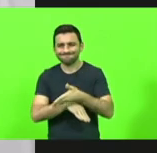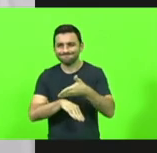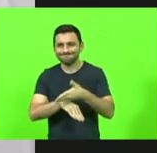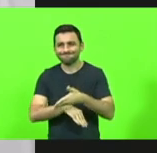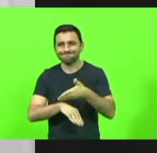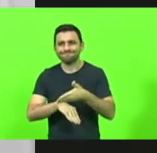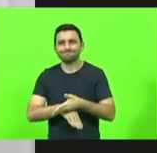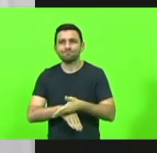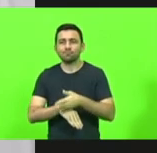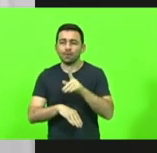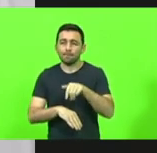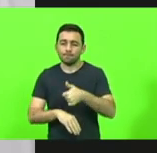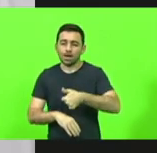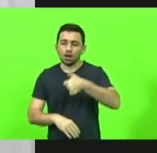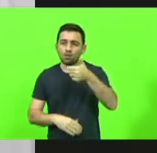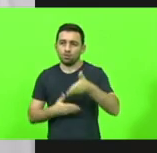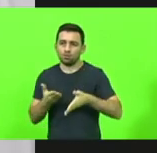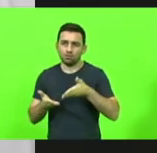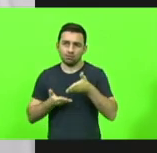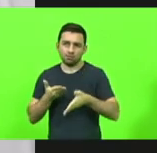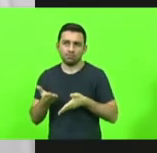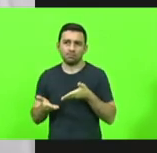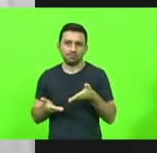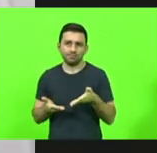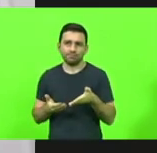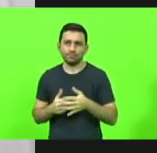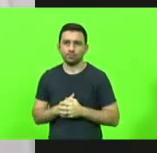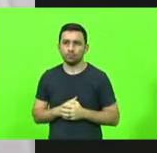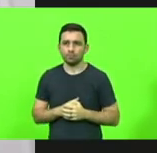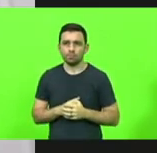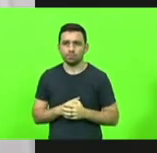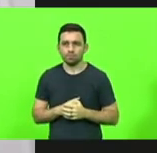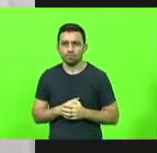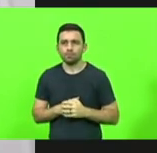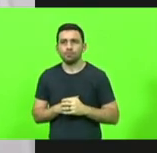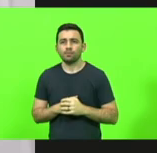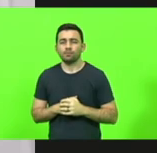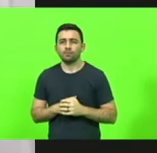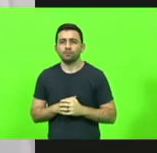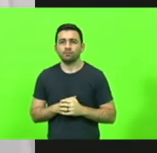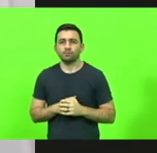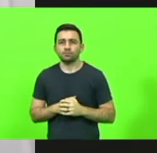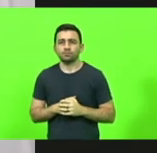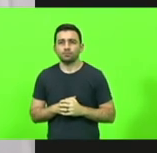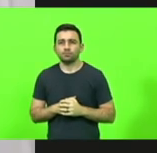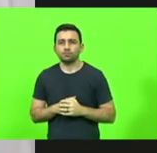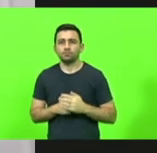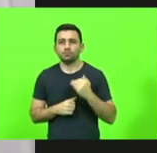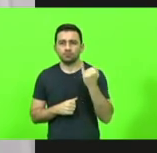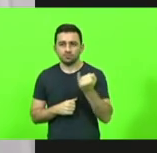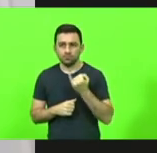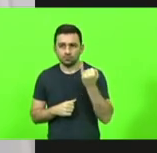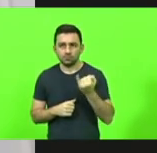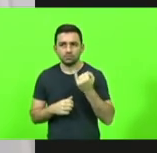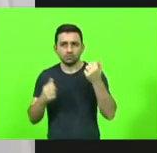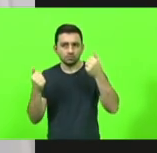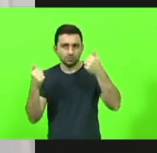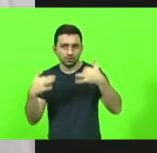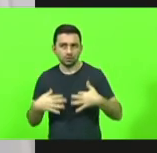acesso ao melhor tratamento possível. Nós temos, e isso é importante colocar, né? O